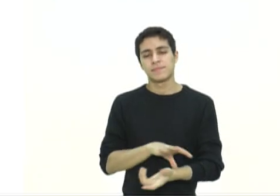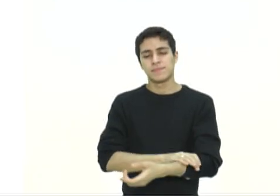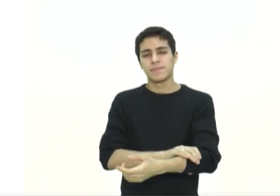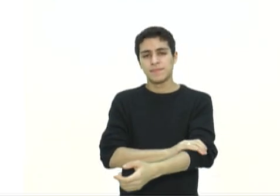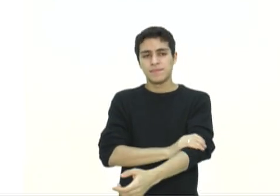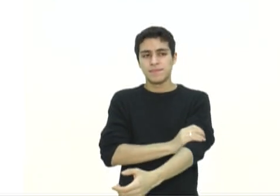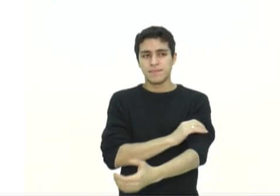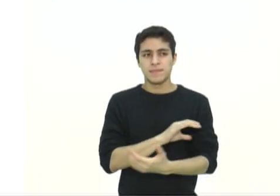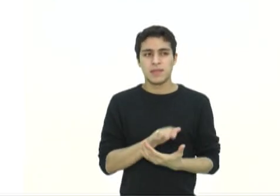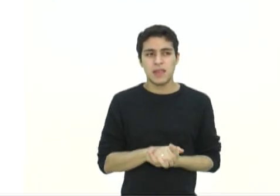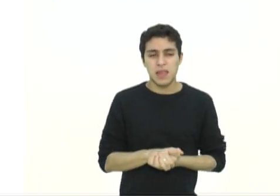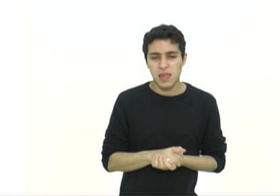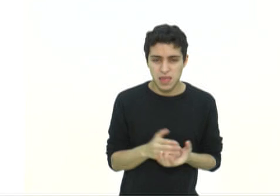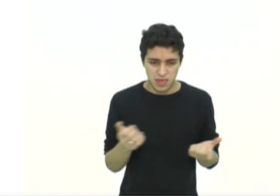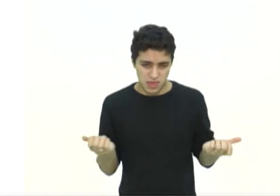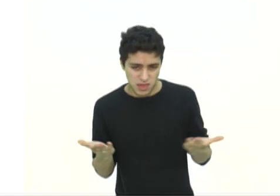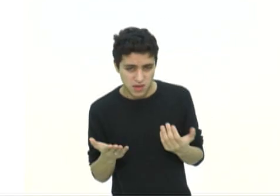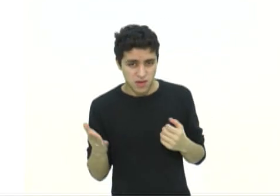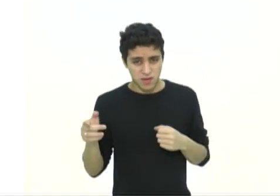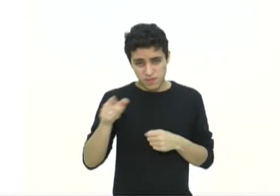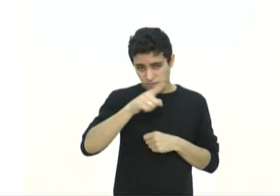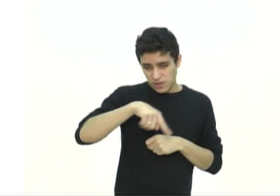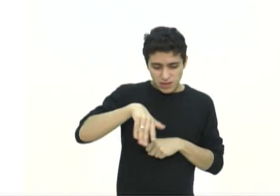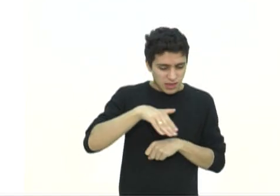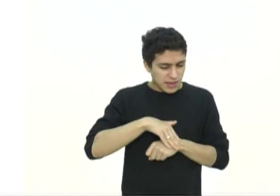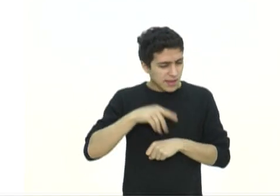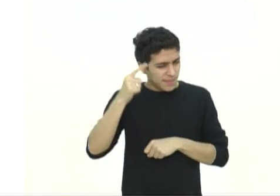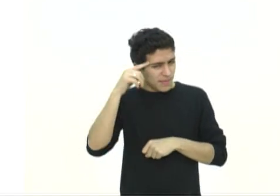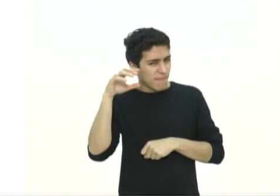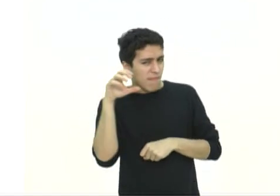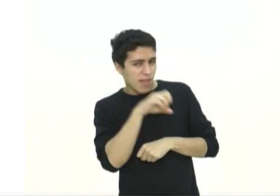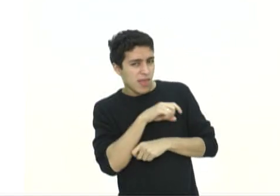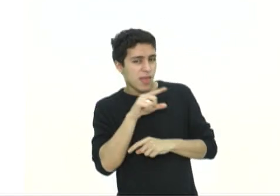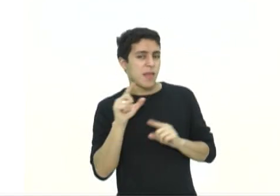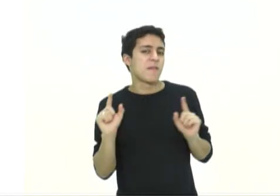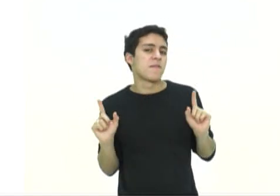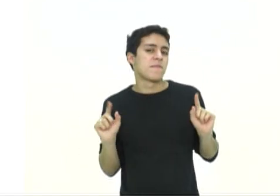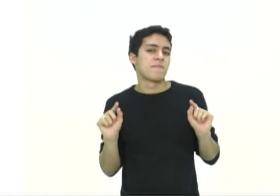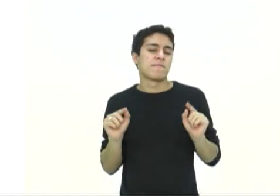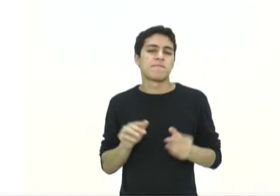Gente, eu vou dar um tempinho para vocês, eu quero que vocês pensem rapidinho.